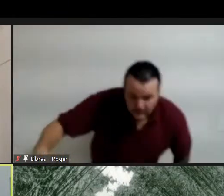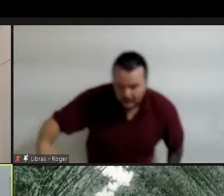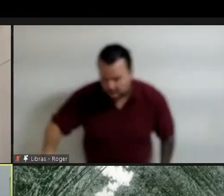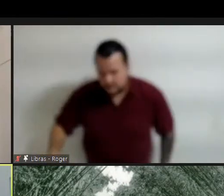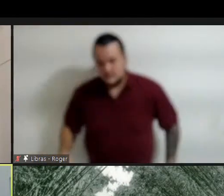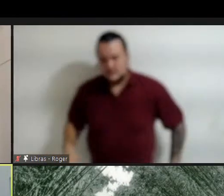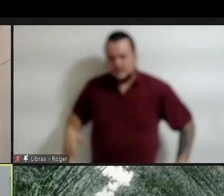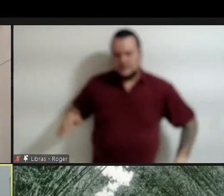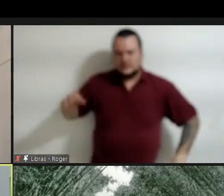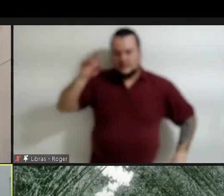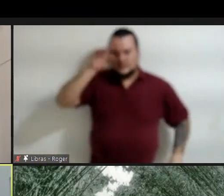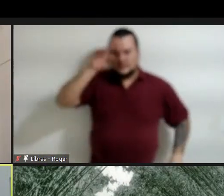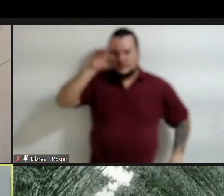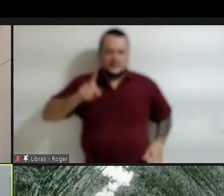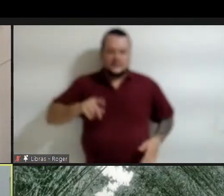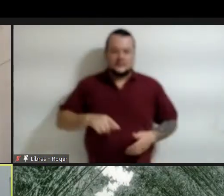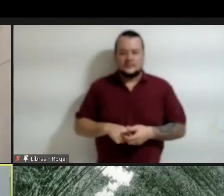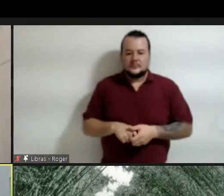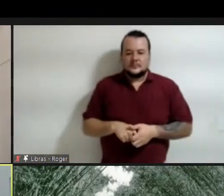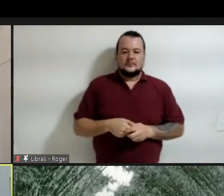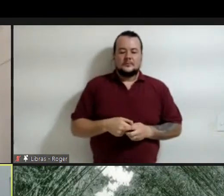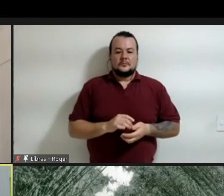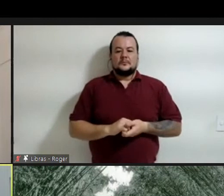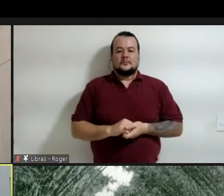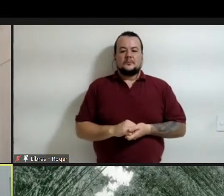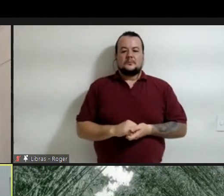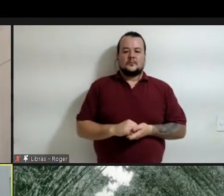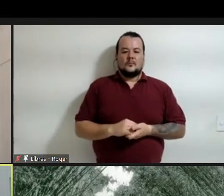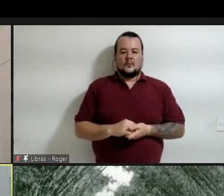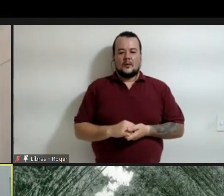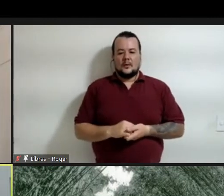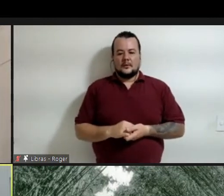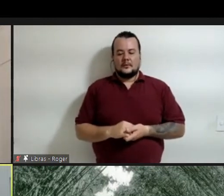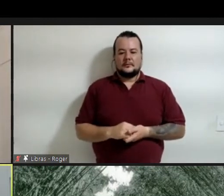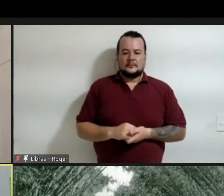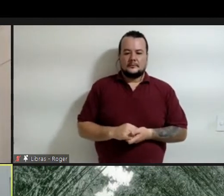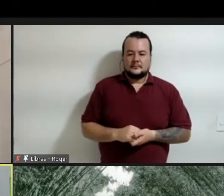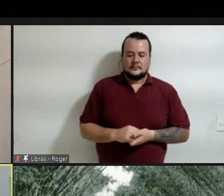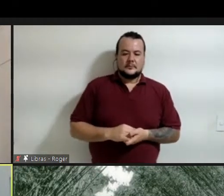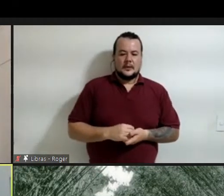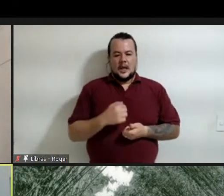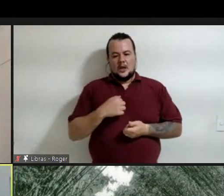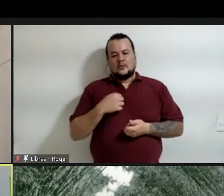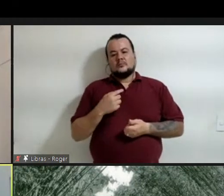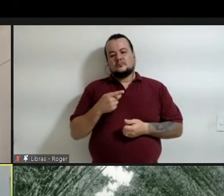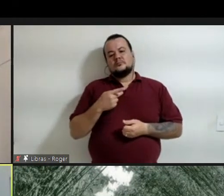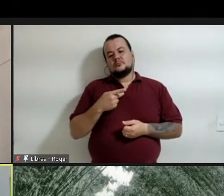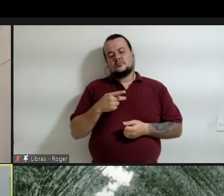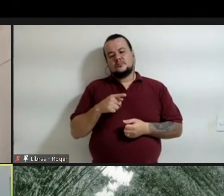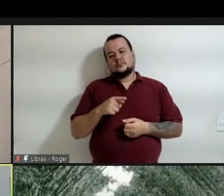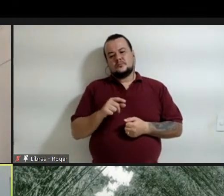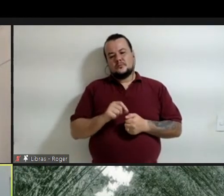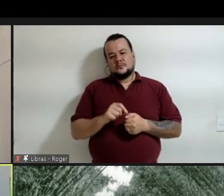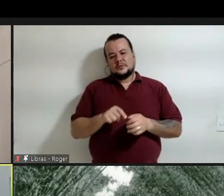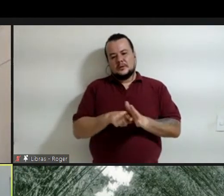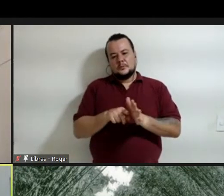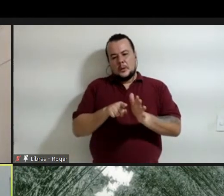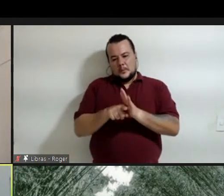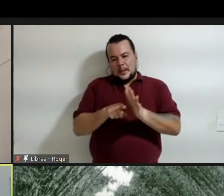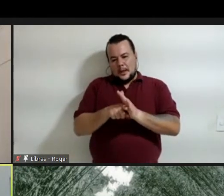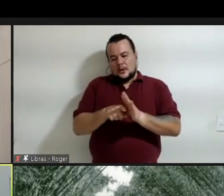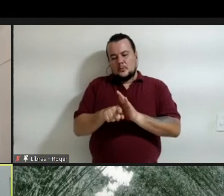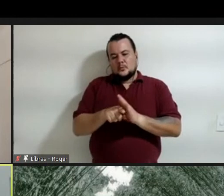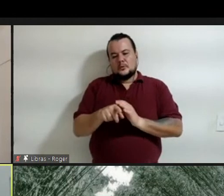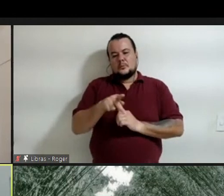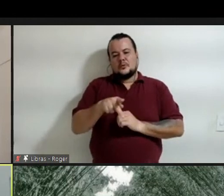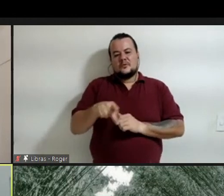para o professor Hugo Segawa, talvez tenha lido aqui, mas, enfim, a adoção de motivos plásticos do